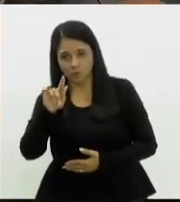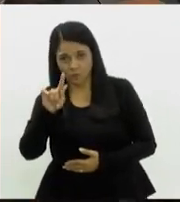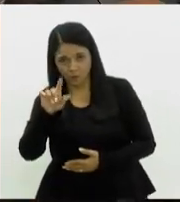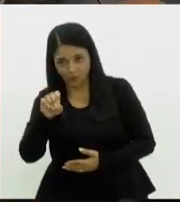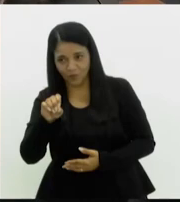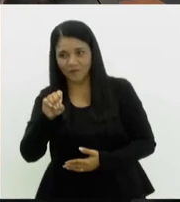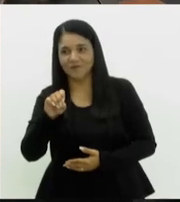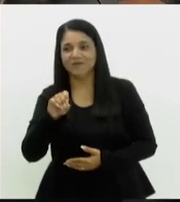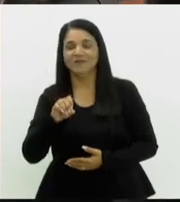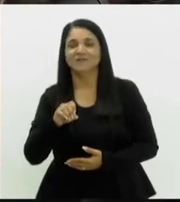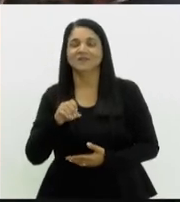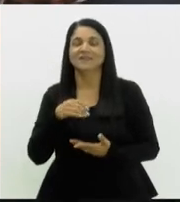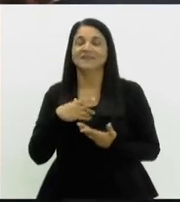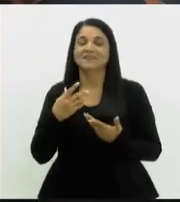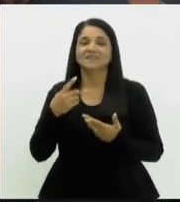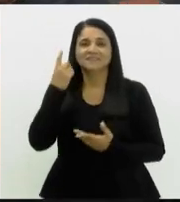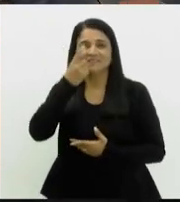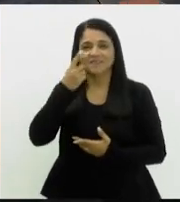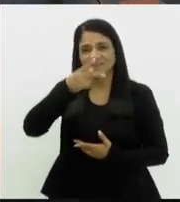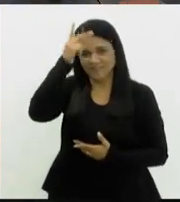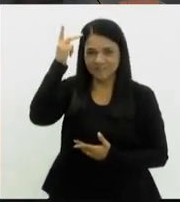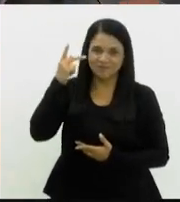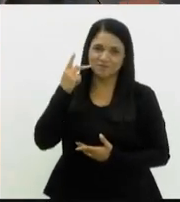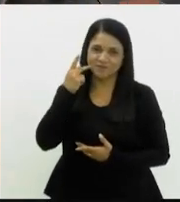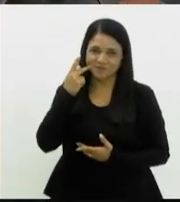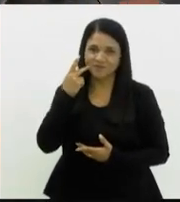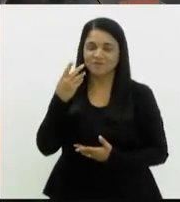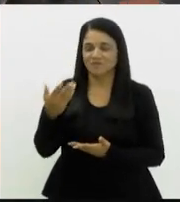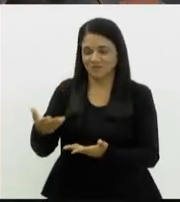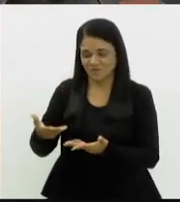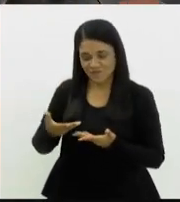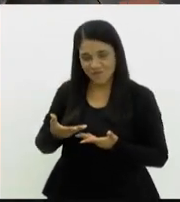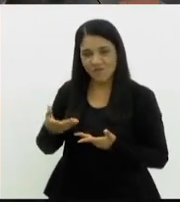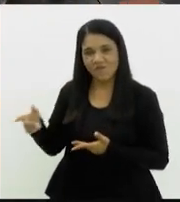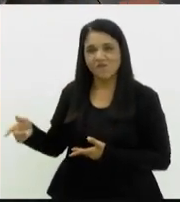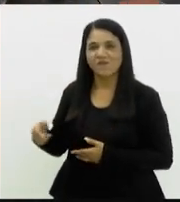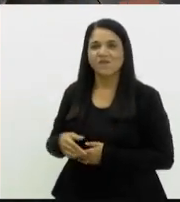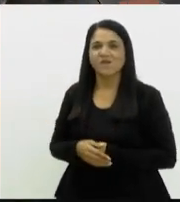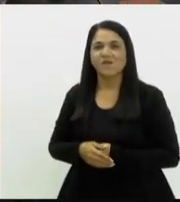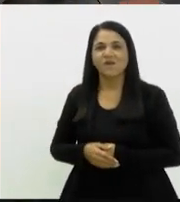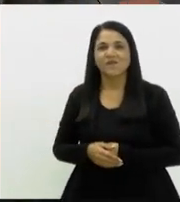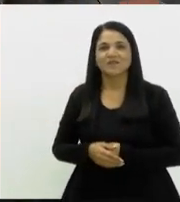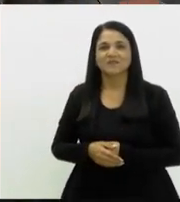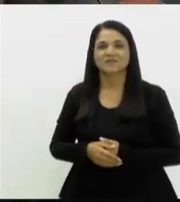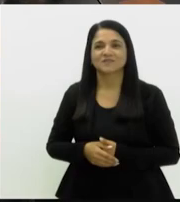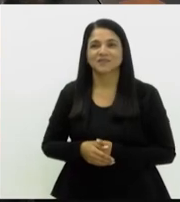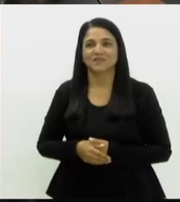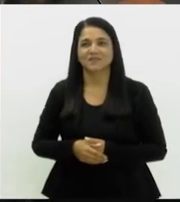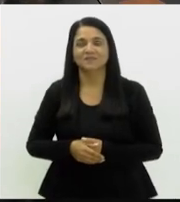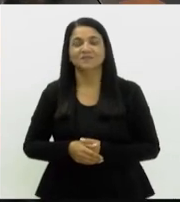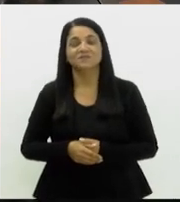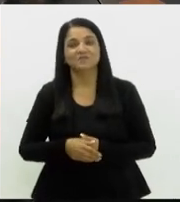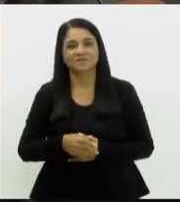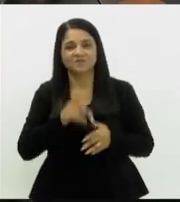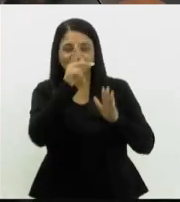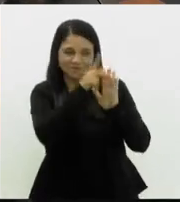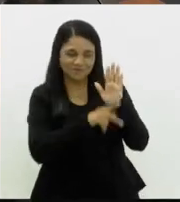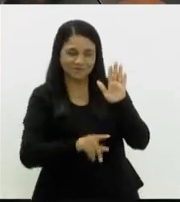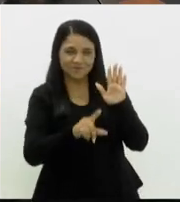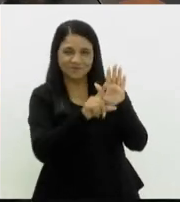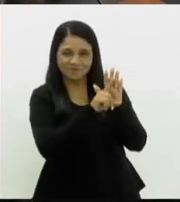Deputado Luiz Paulo, por favor. Senhor presidente, o projeto em tela que está